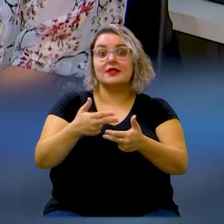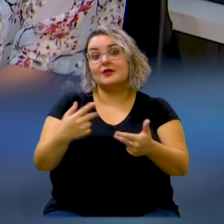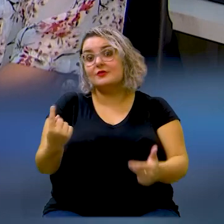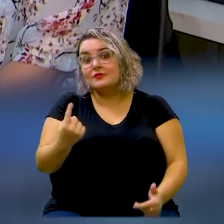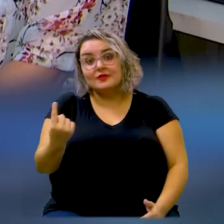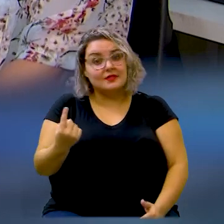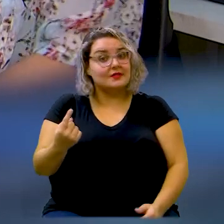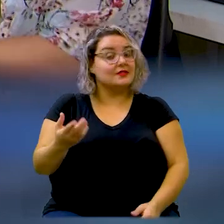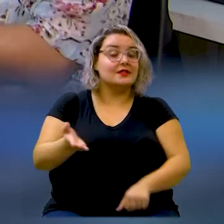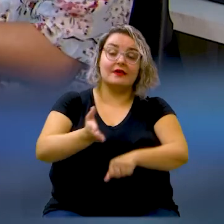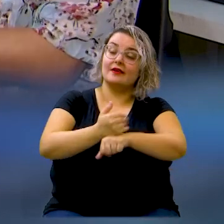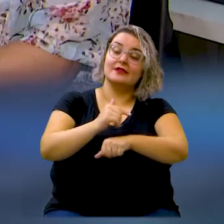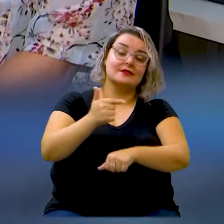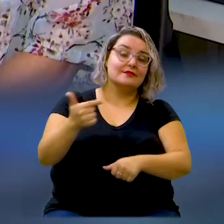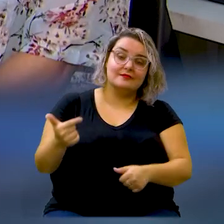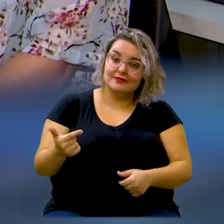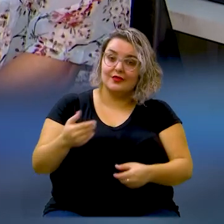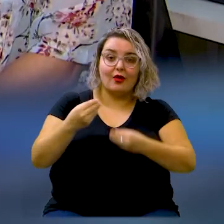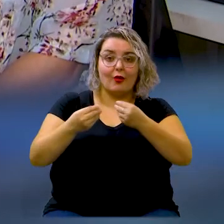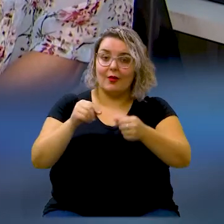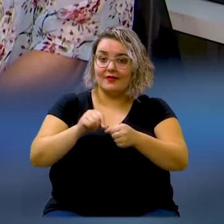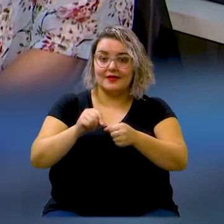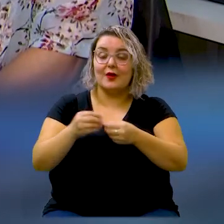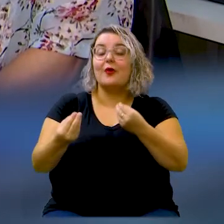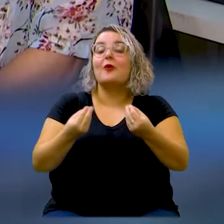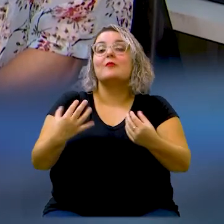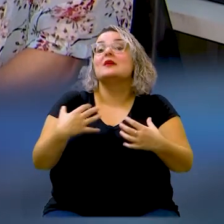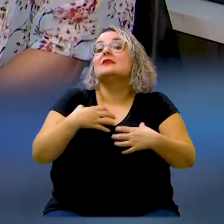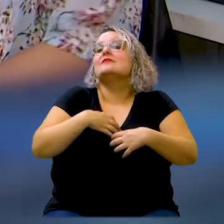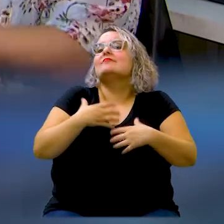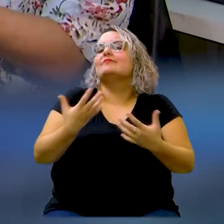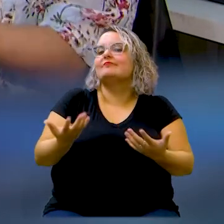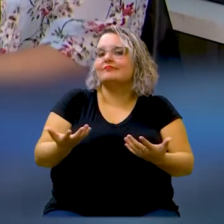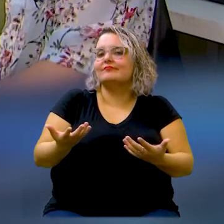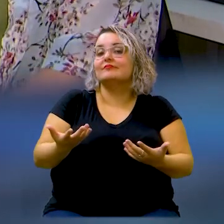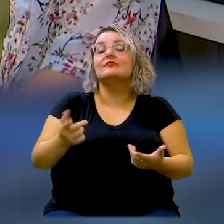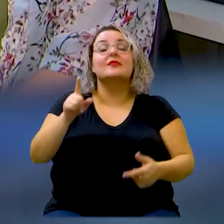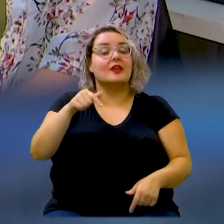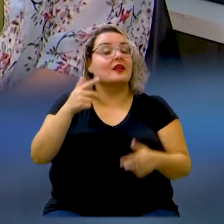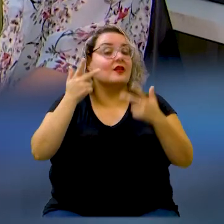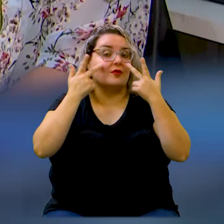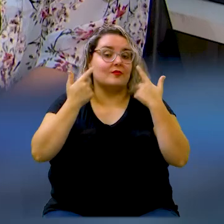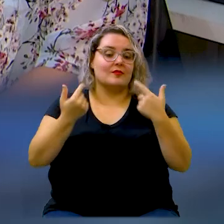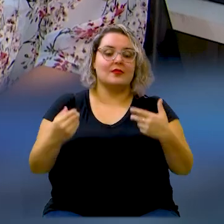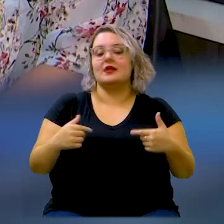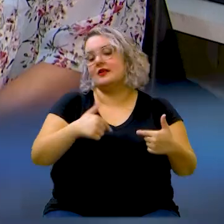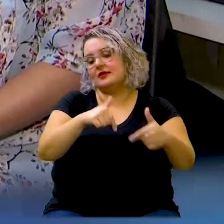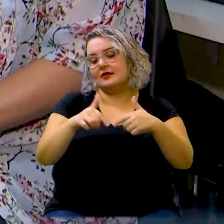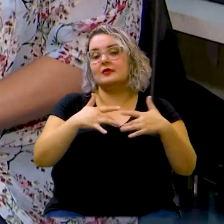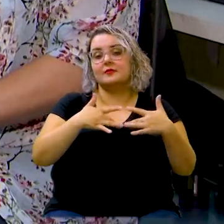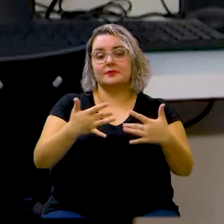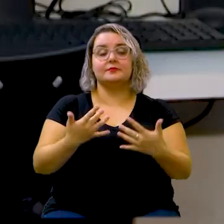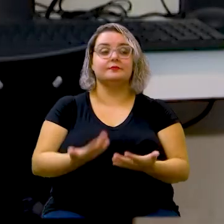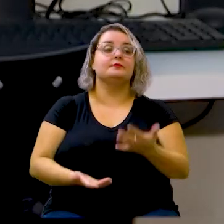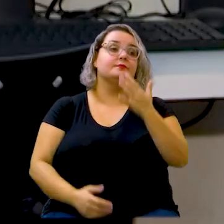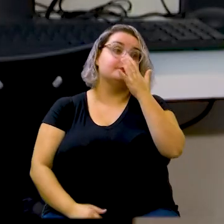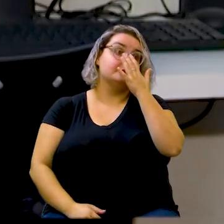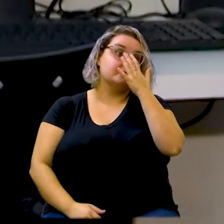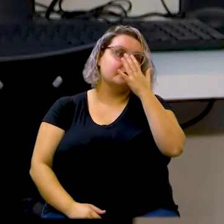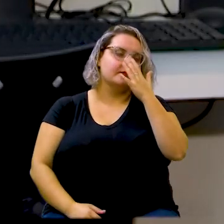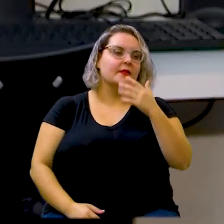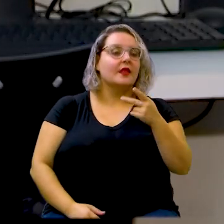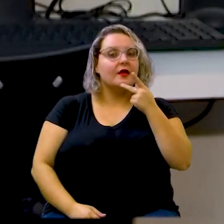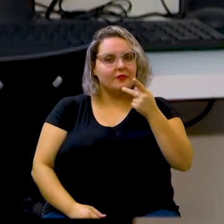sozinho que ele não fazia. Como é um pouquinho dessa sensação aí, que é assim tão comum para quem trabalha com voluntariado? Eu falo